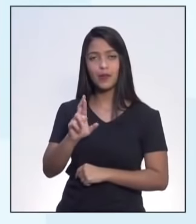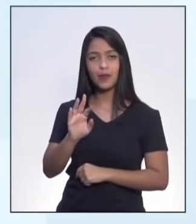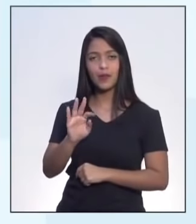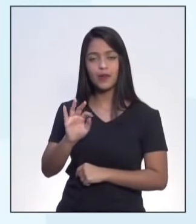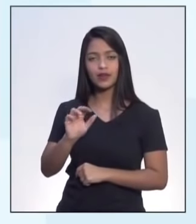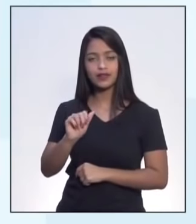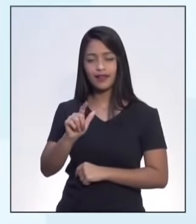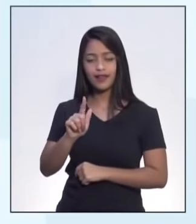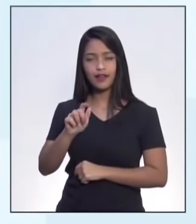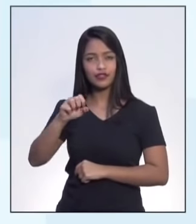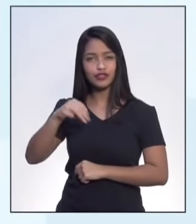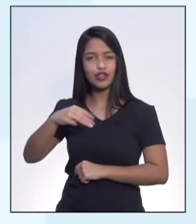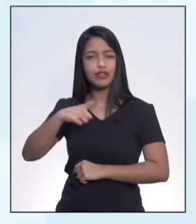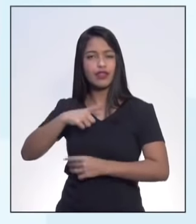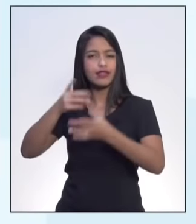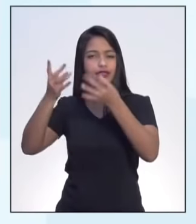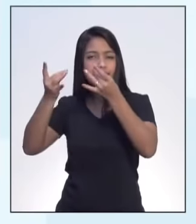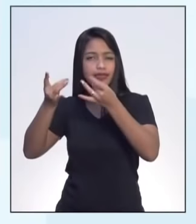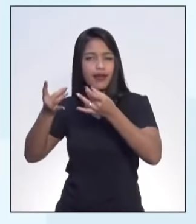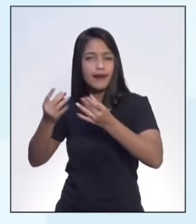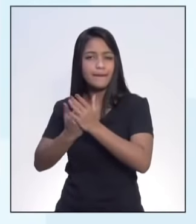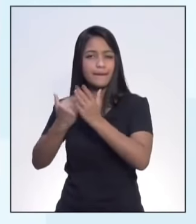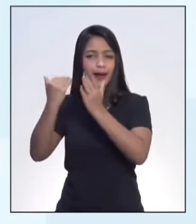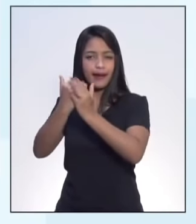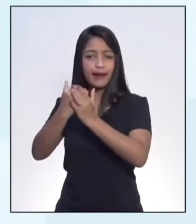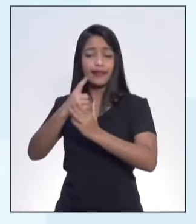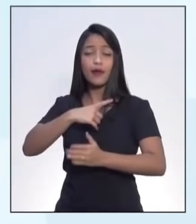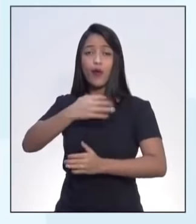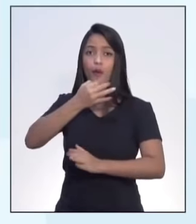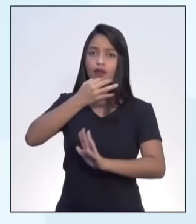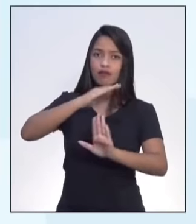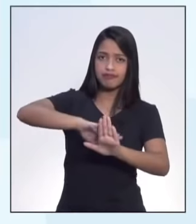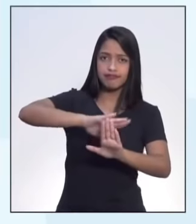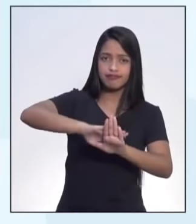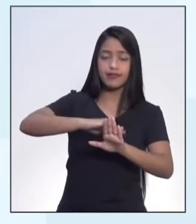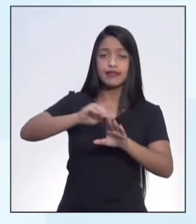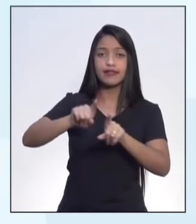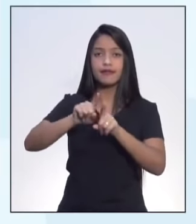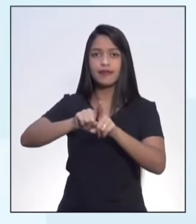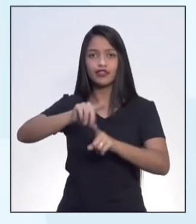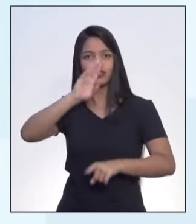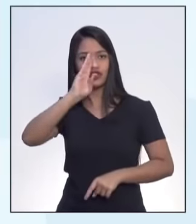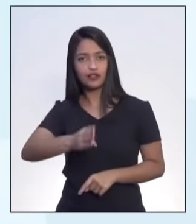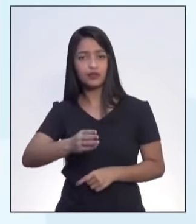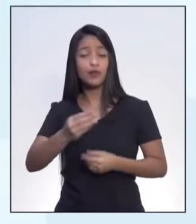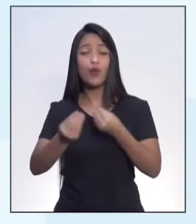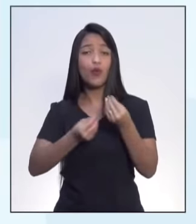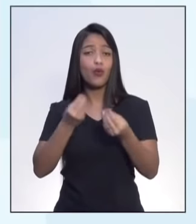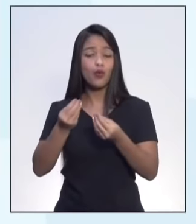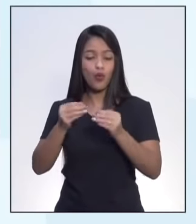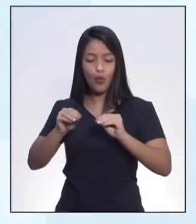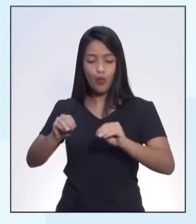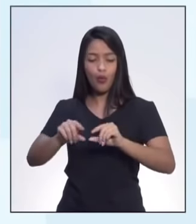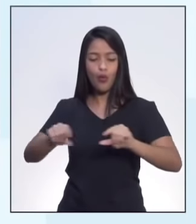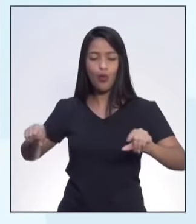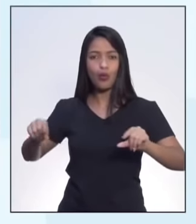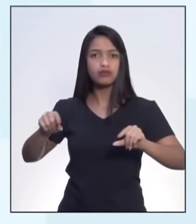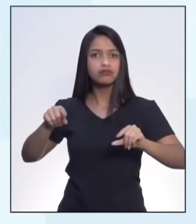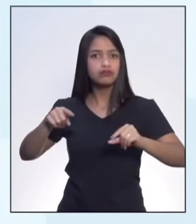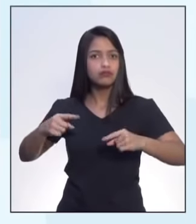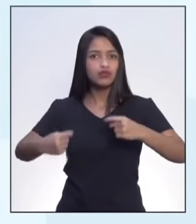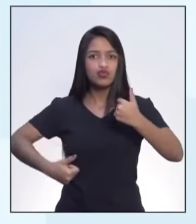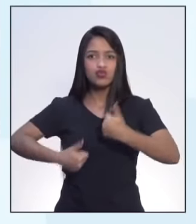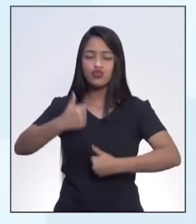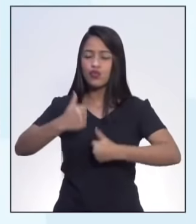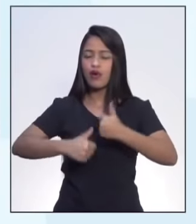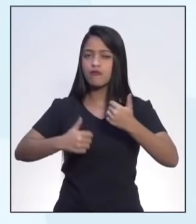opinião implícita e uma opinião explícita também. Então ele colocou lá que a partida foi sensacional e empolgante, que o Esporte Clube